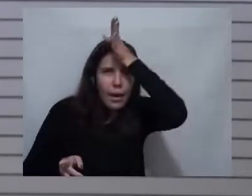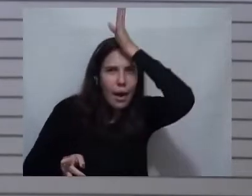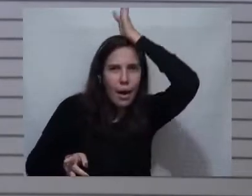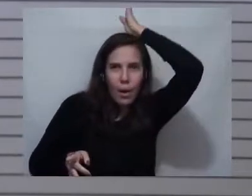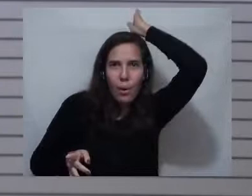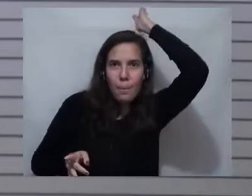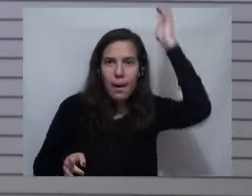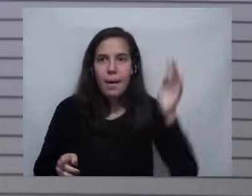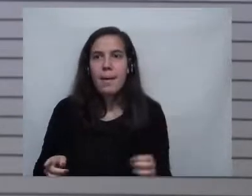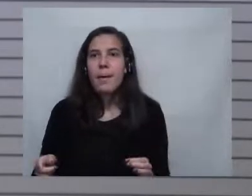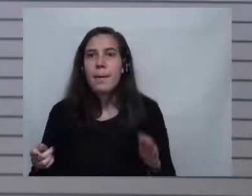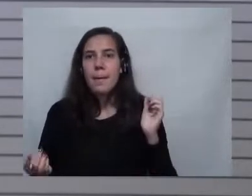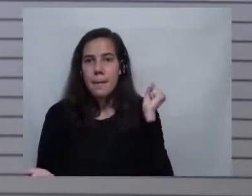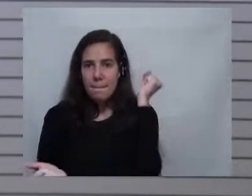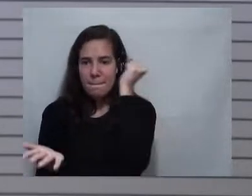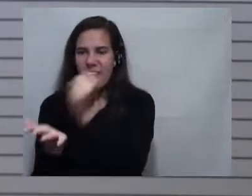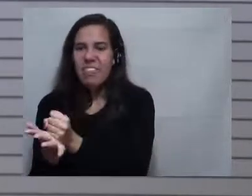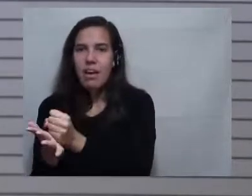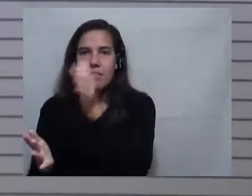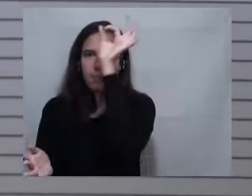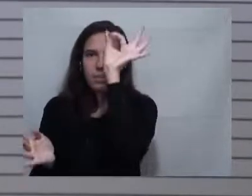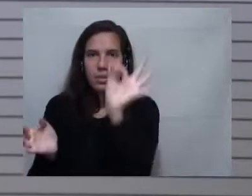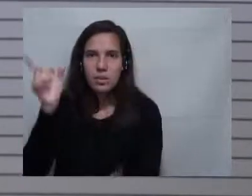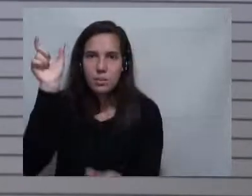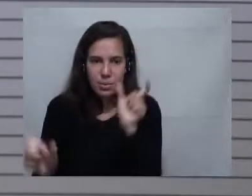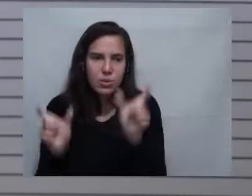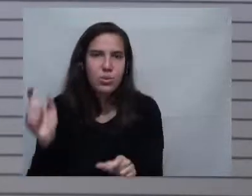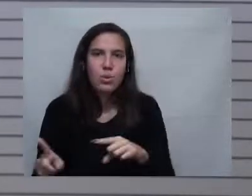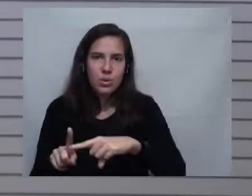Pop Star da época já novo